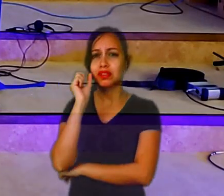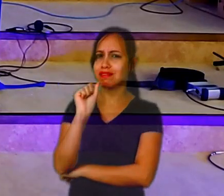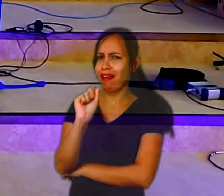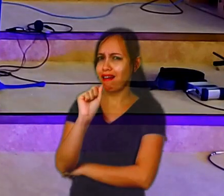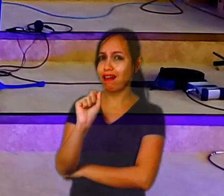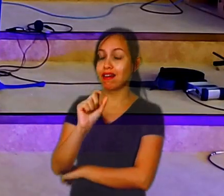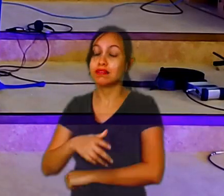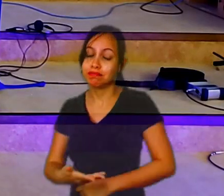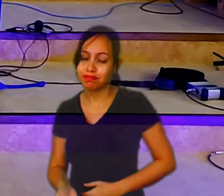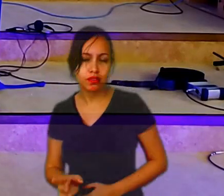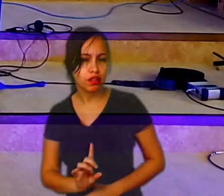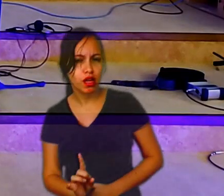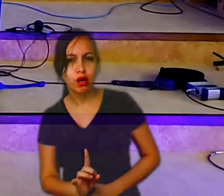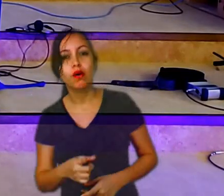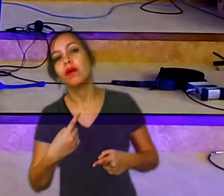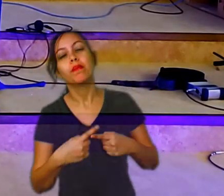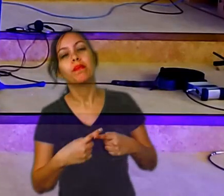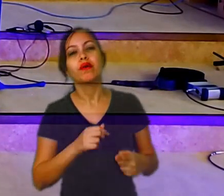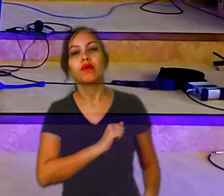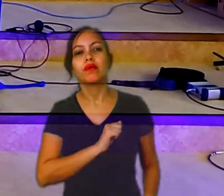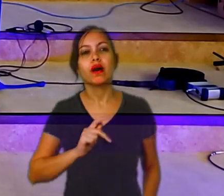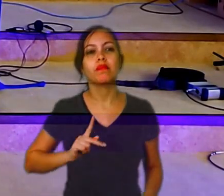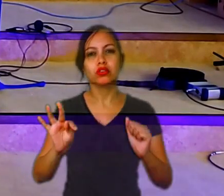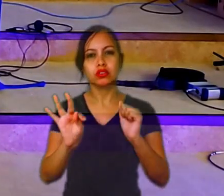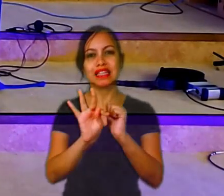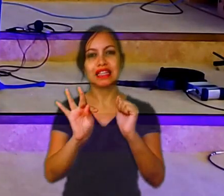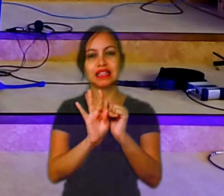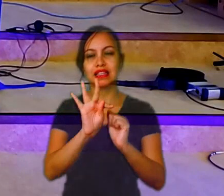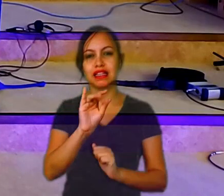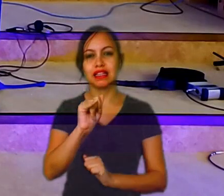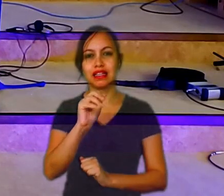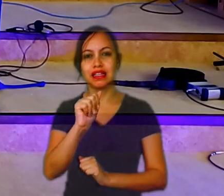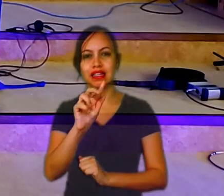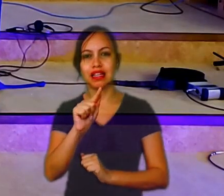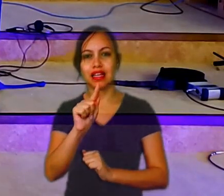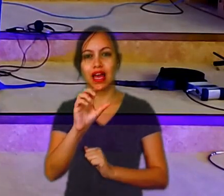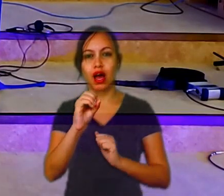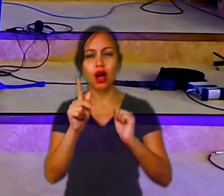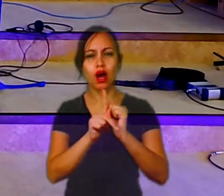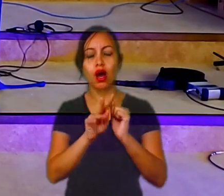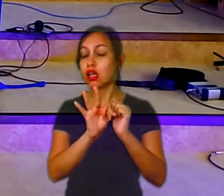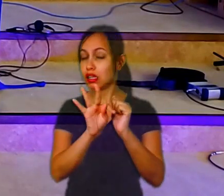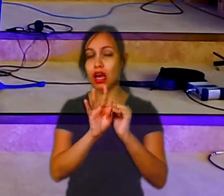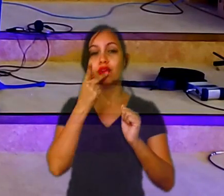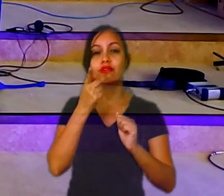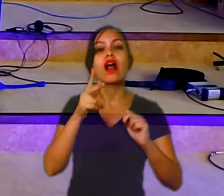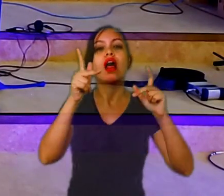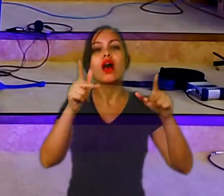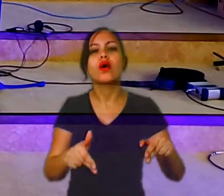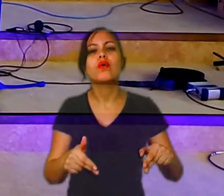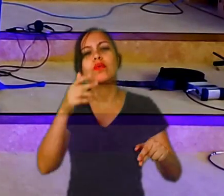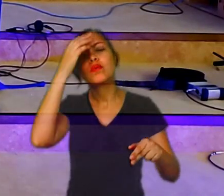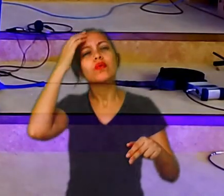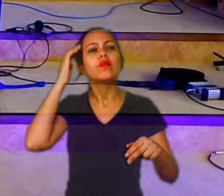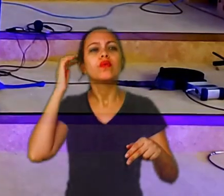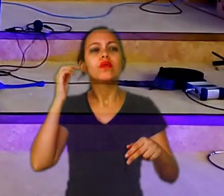apóstolo Tiago diz que aquele que vive ou que fica em dúvida é como o mar. Nós temos